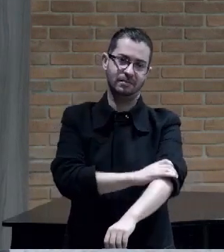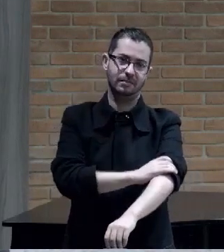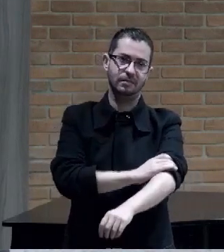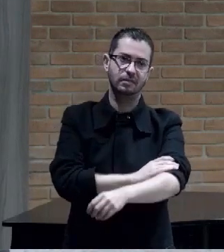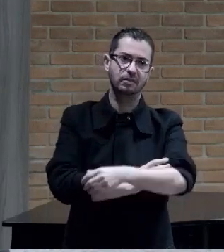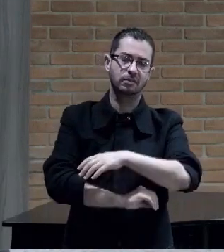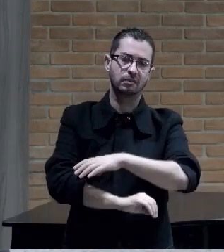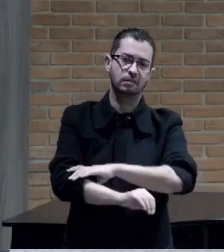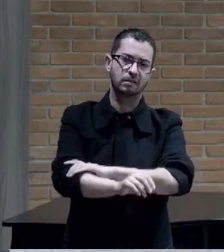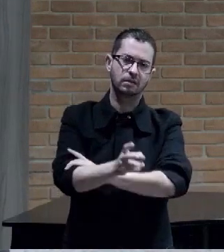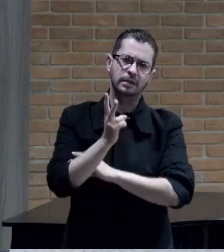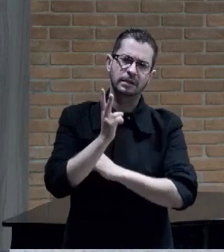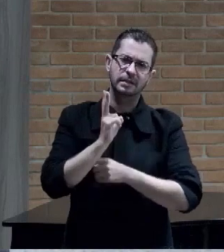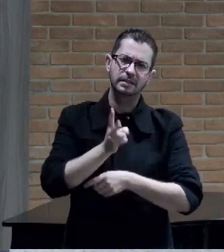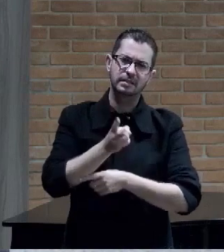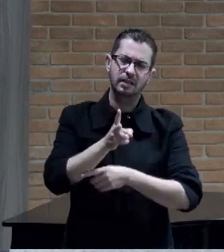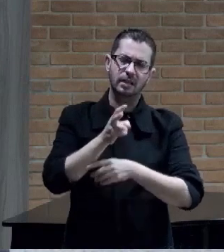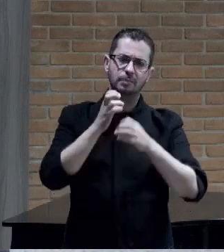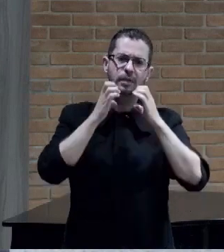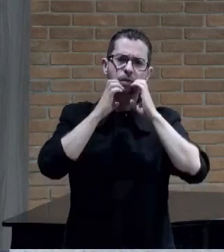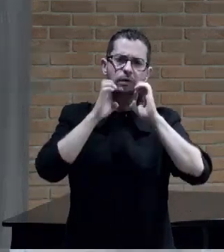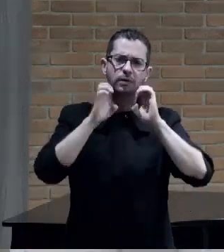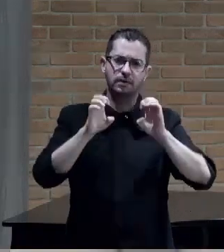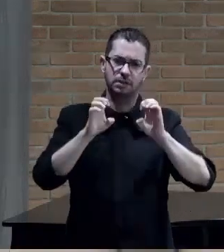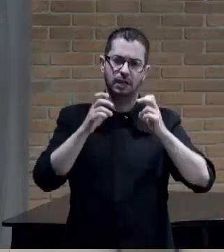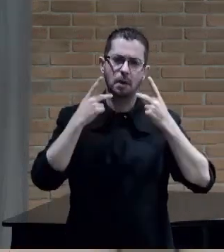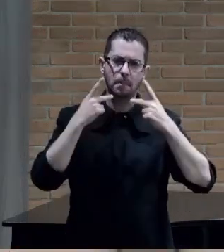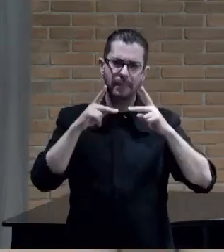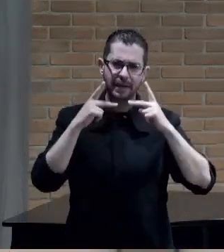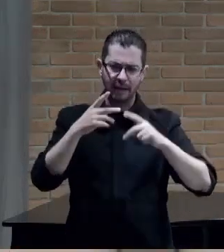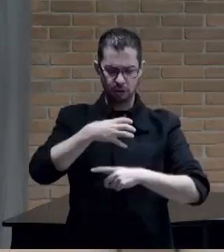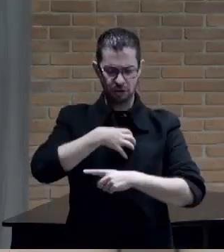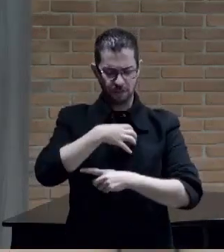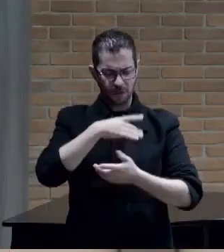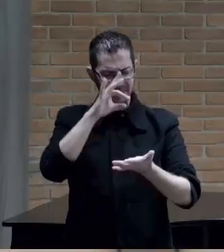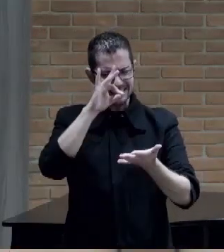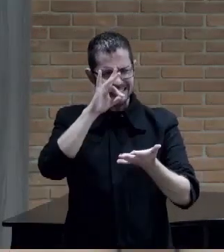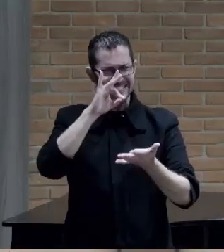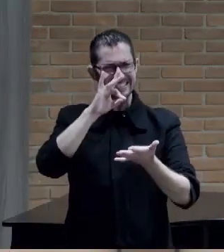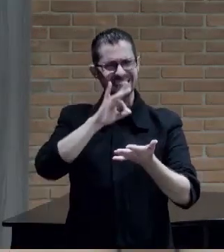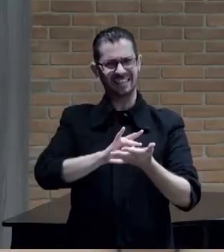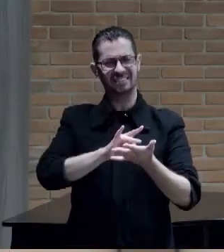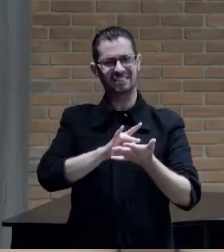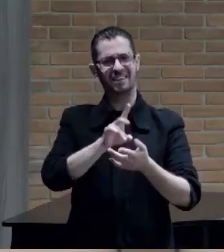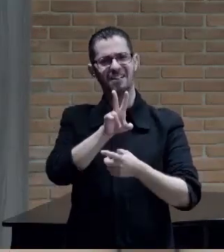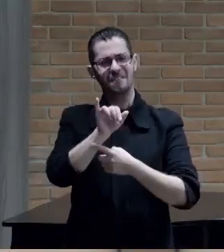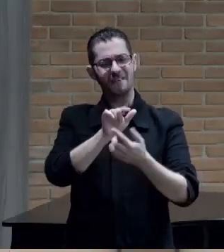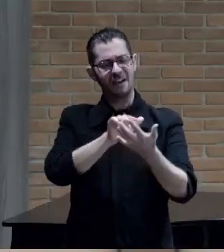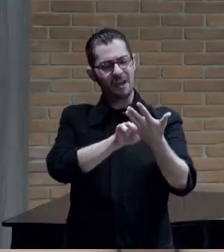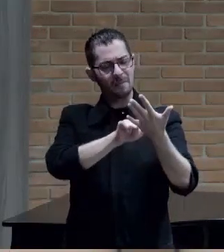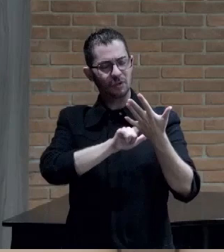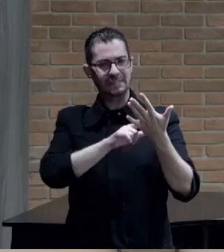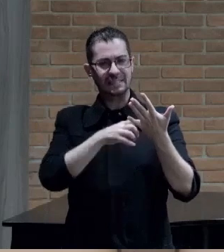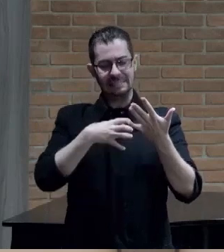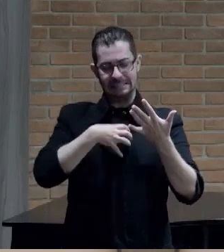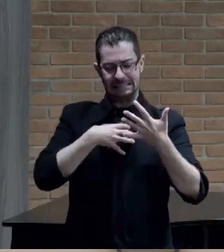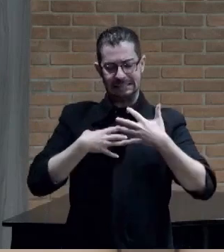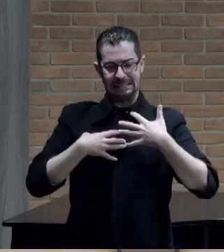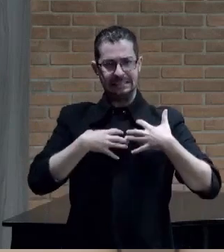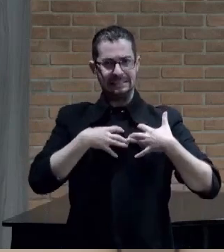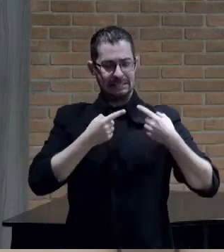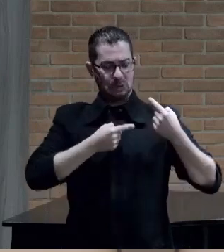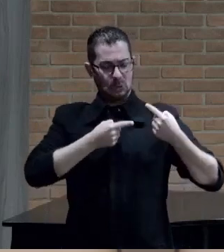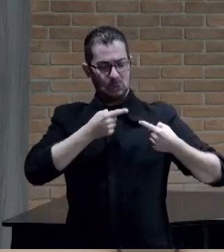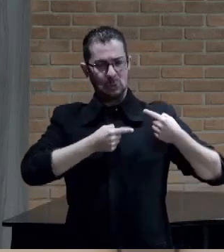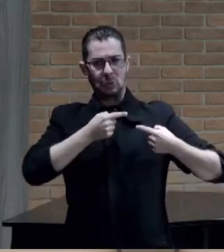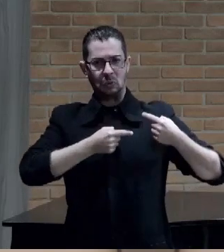Todas as vezes que o Evangelho é pregado de maneira precisa e apaixonada, ele trará algum conflito. E como as